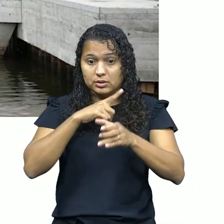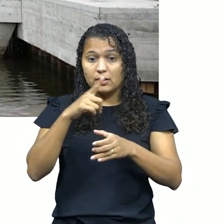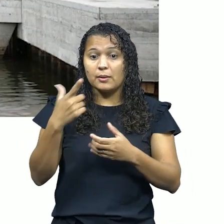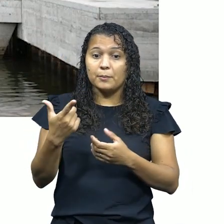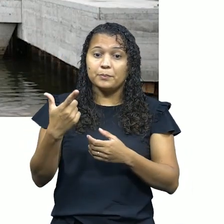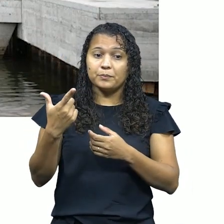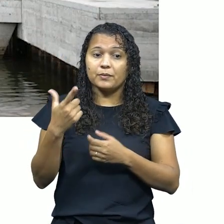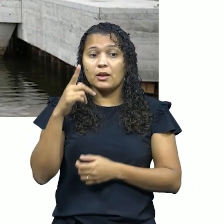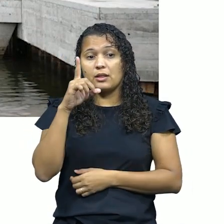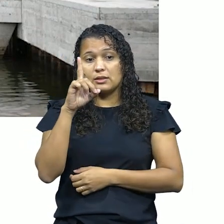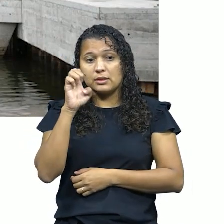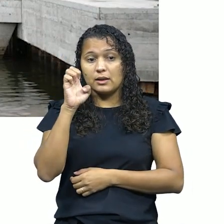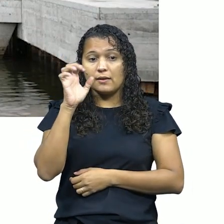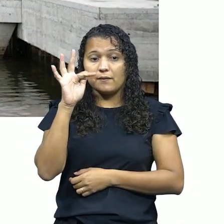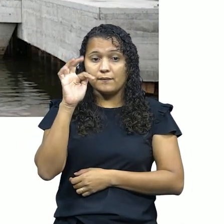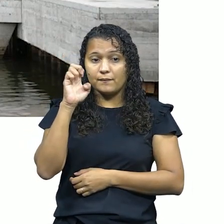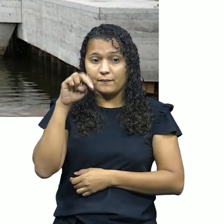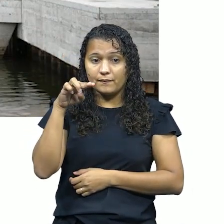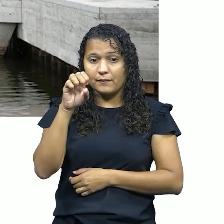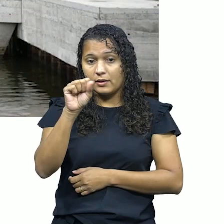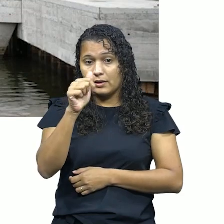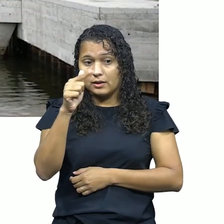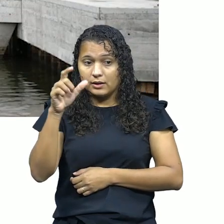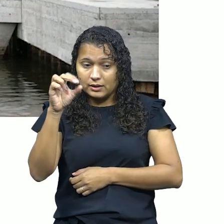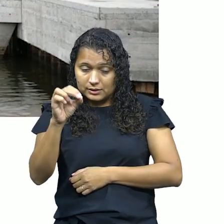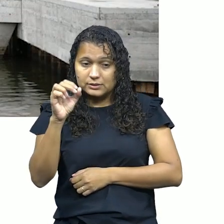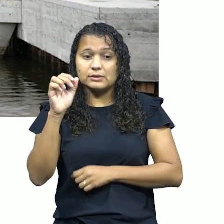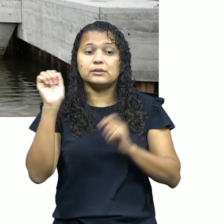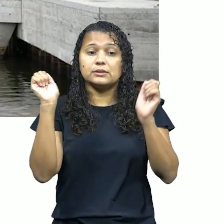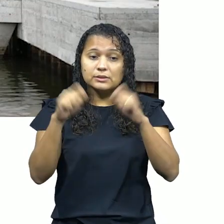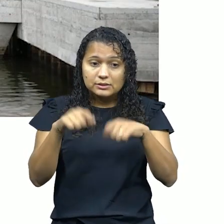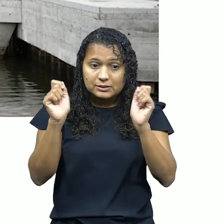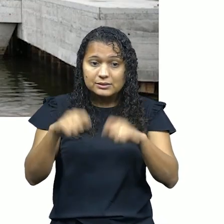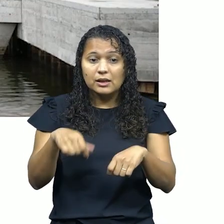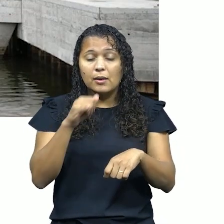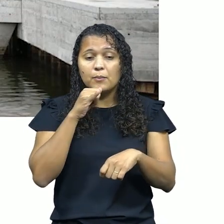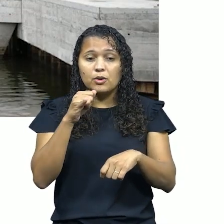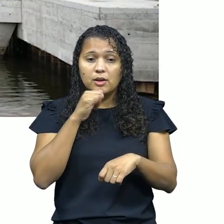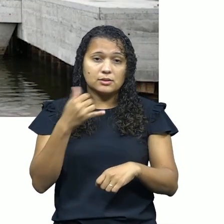as defensas que recebem os esforços de impacto